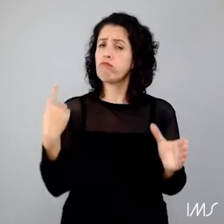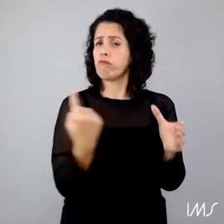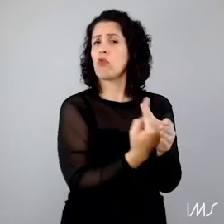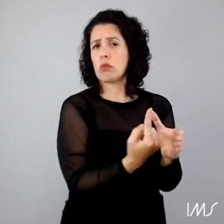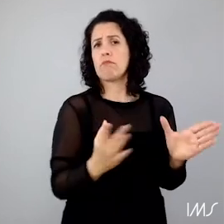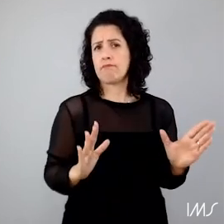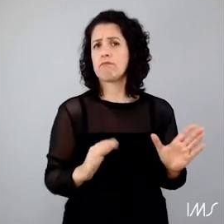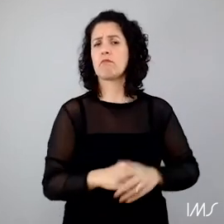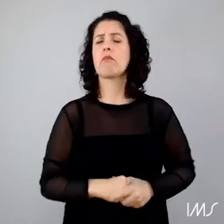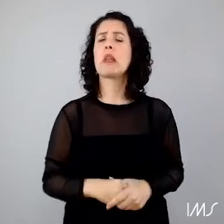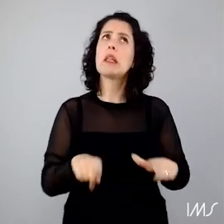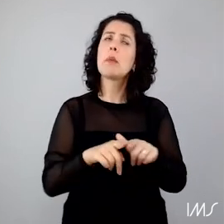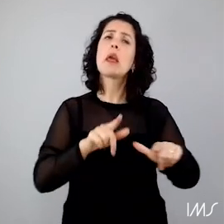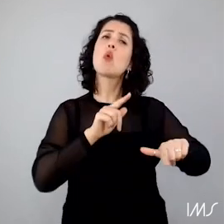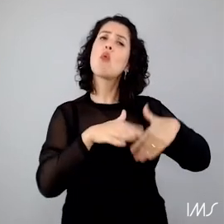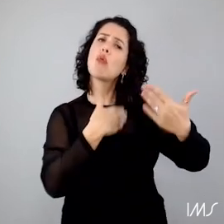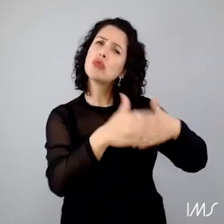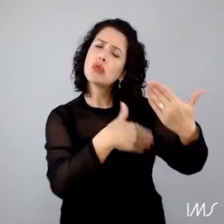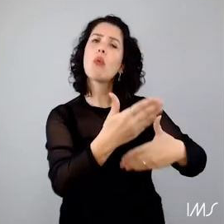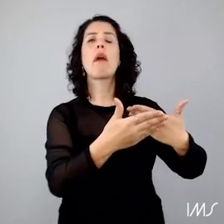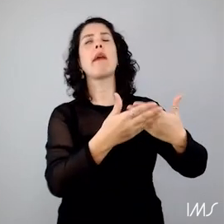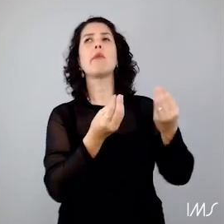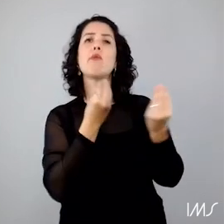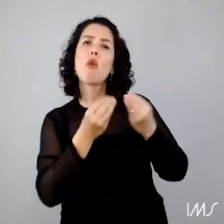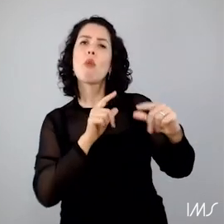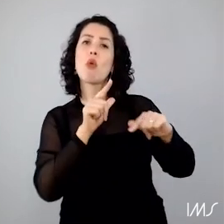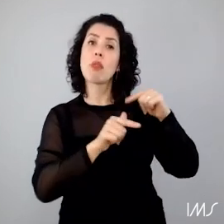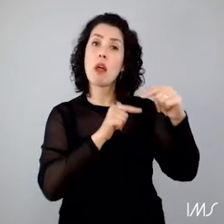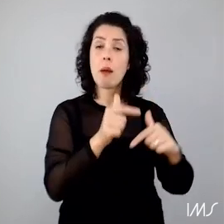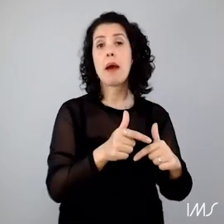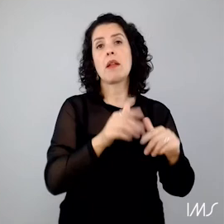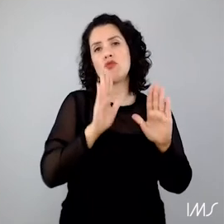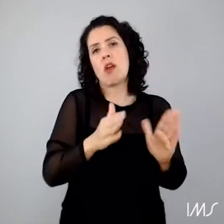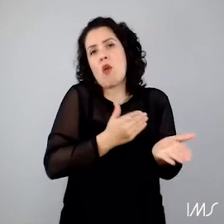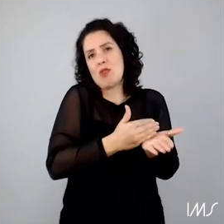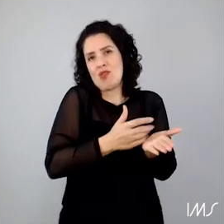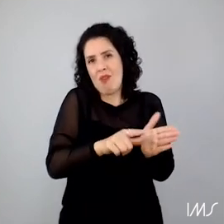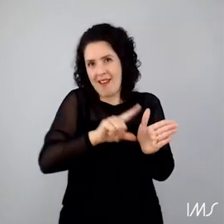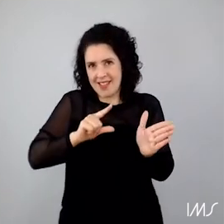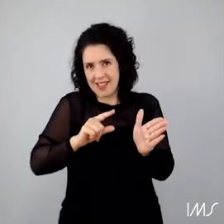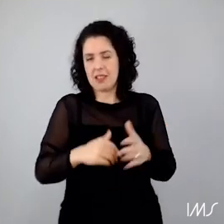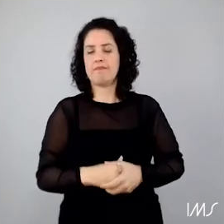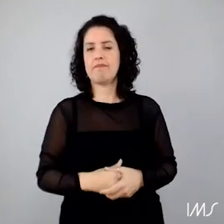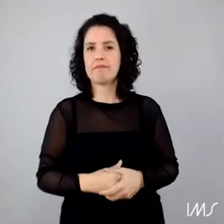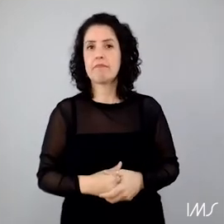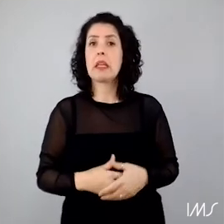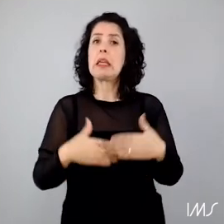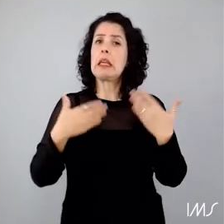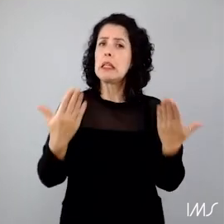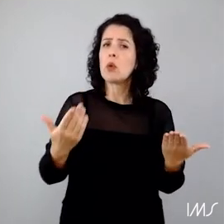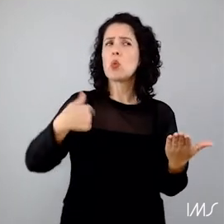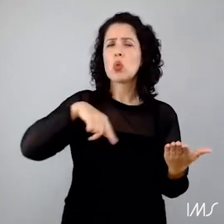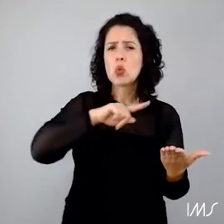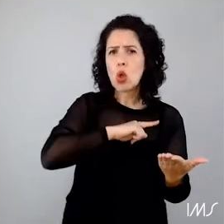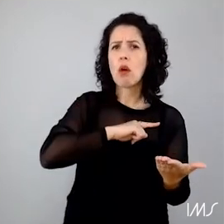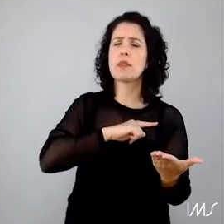sido iniciada. Eu acho que o que a gente está conversando sobre a Stefânia é evidência da importância, né,